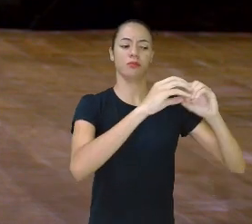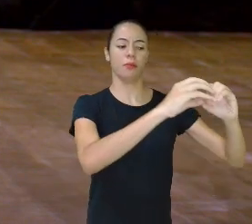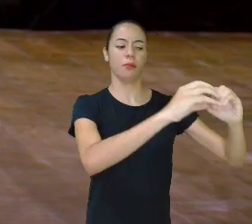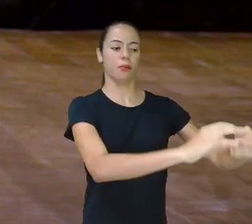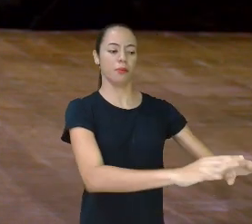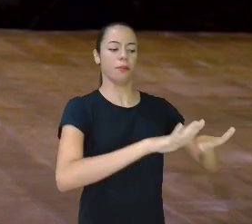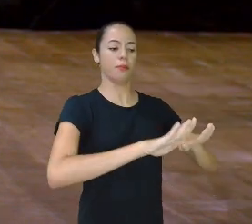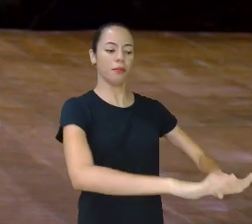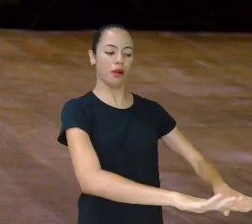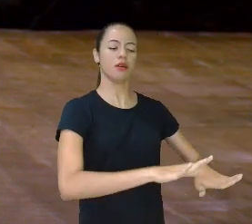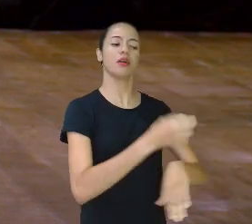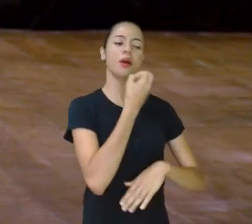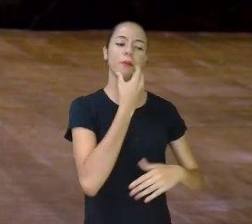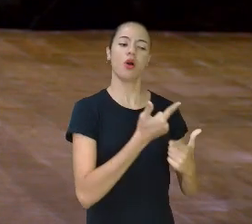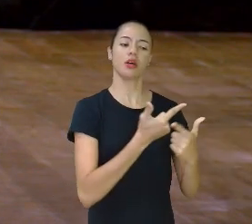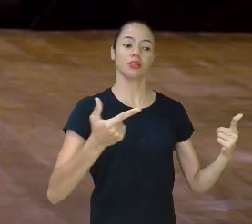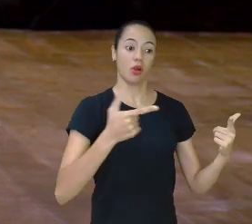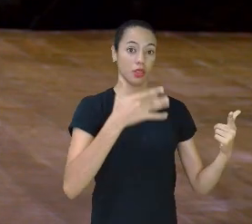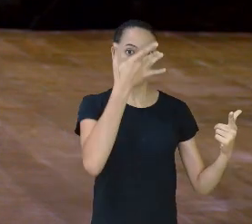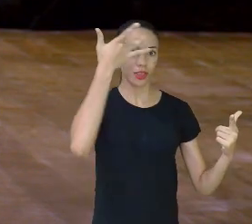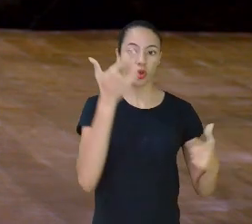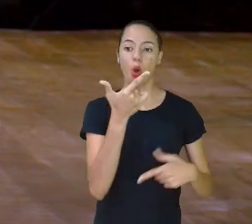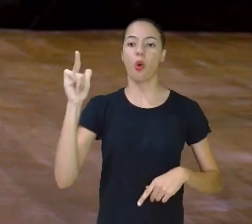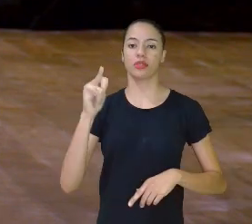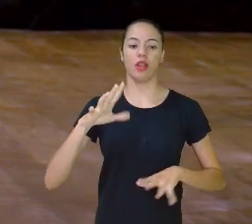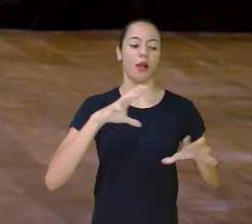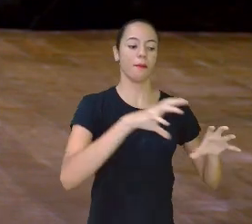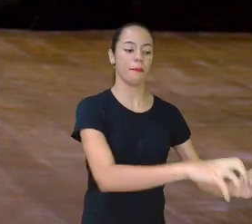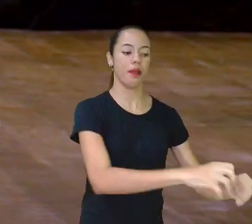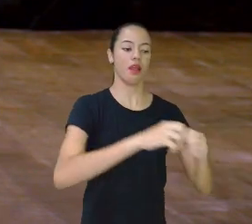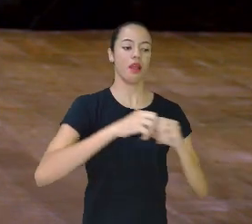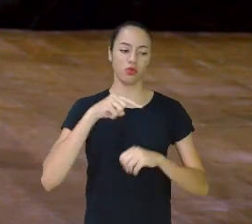E boa sorte se alguém te apanhar.